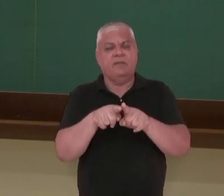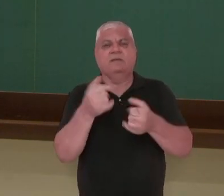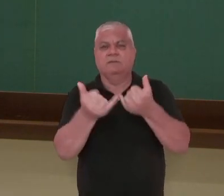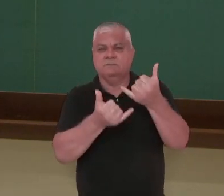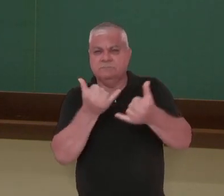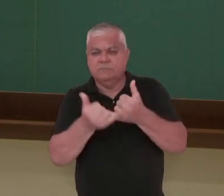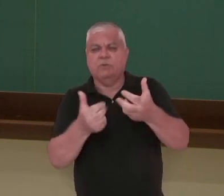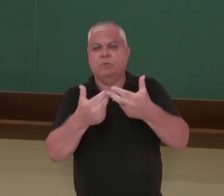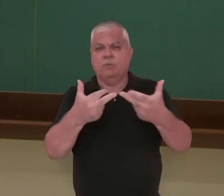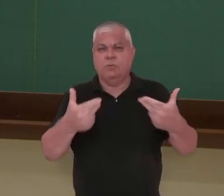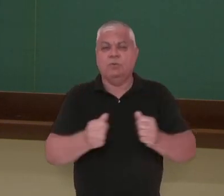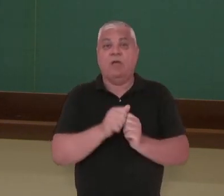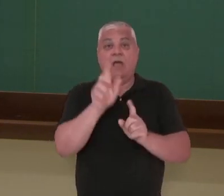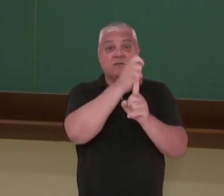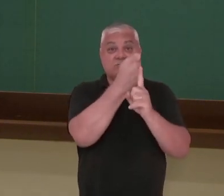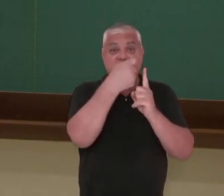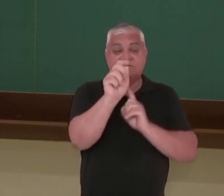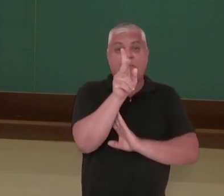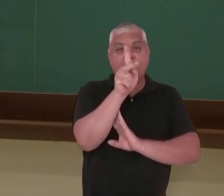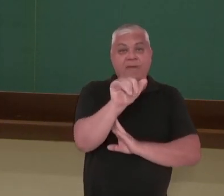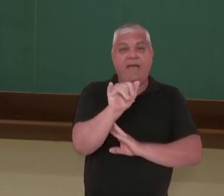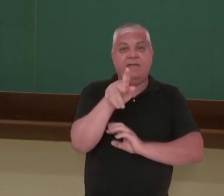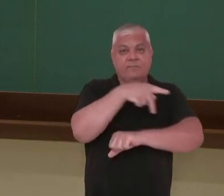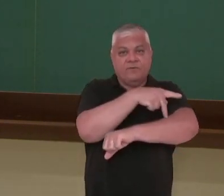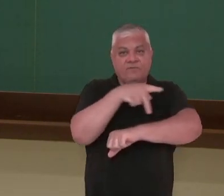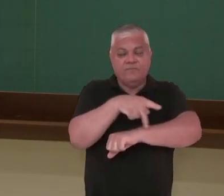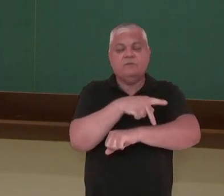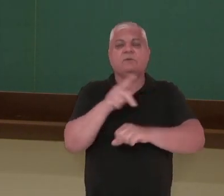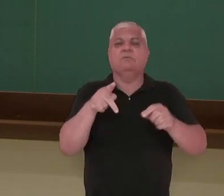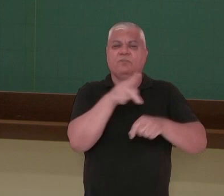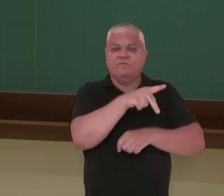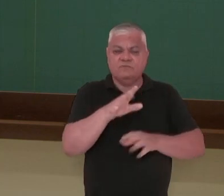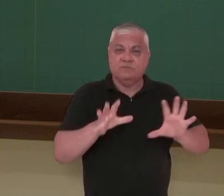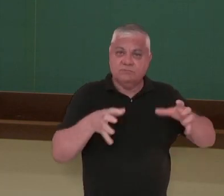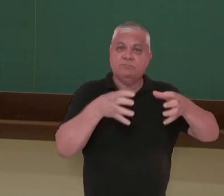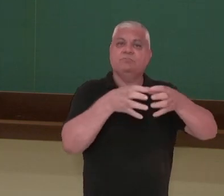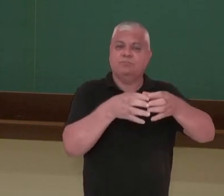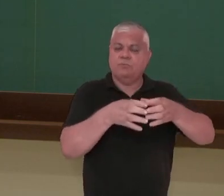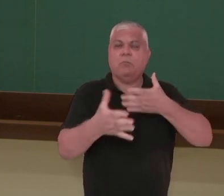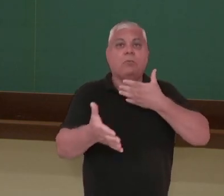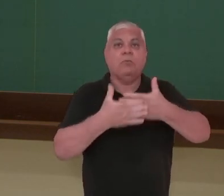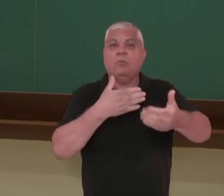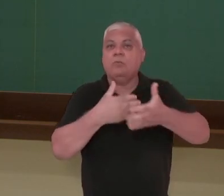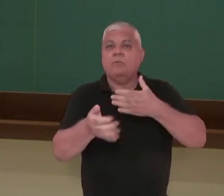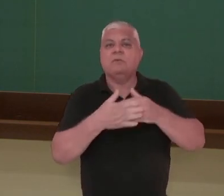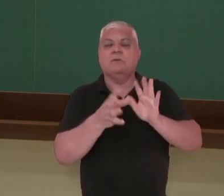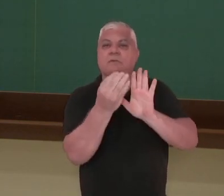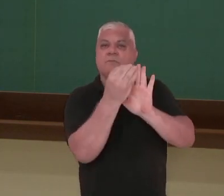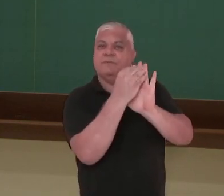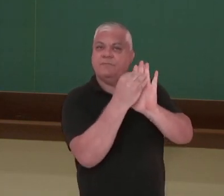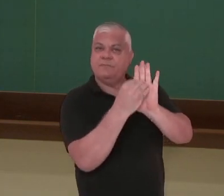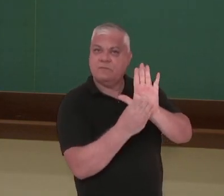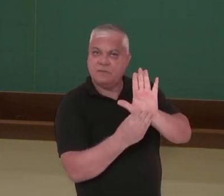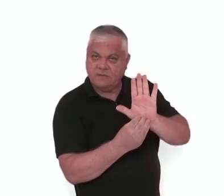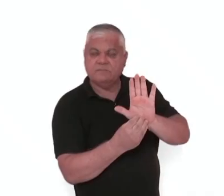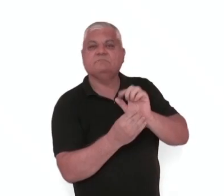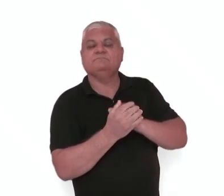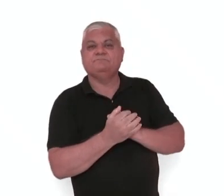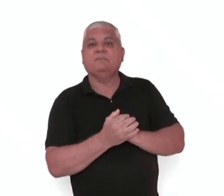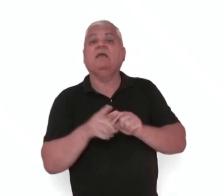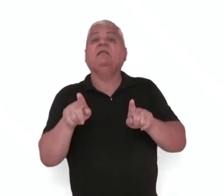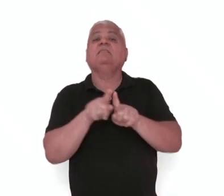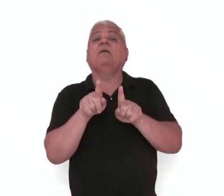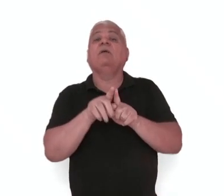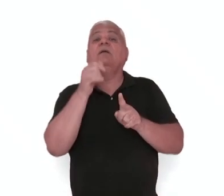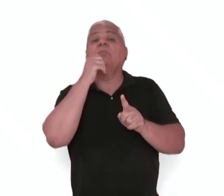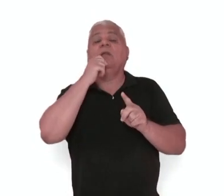a associação de pais e mestres, e qualquer outro colegiado escolar que possa vir a existir nessa escola. E também o calendário,